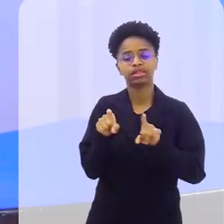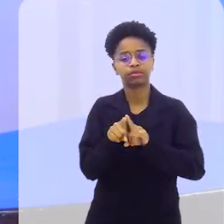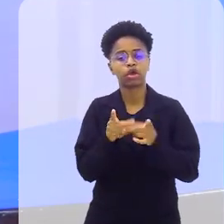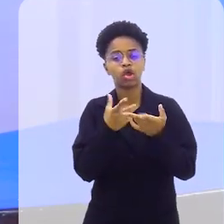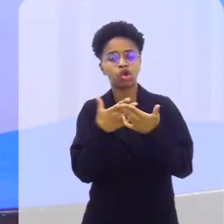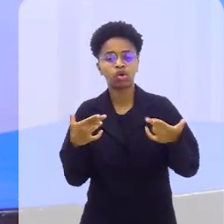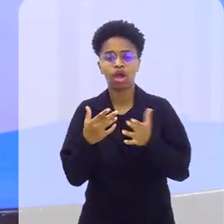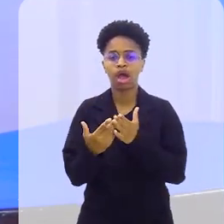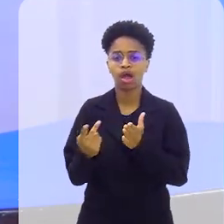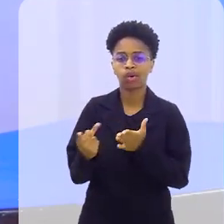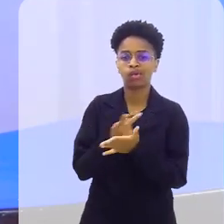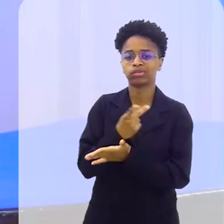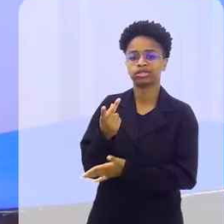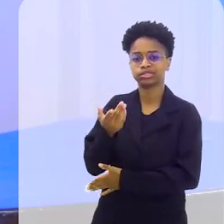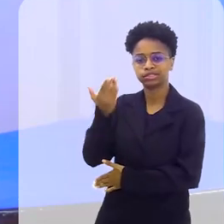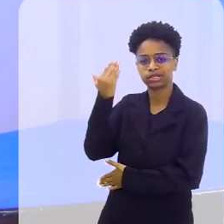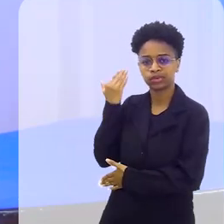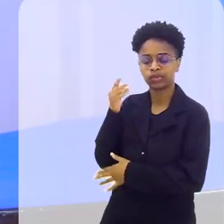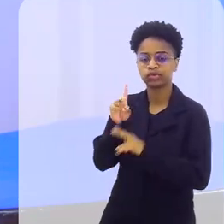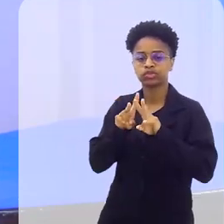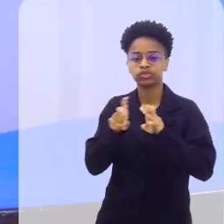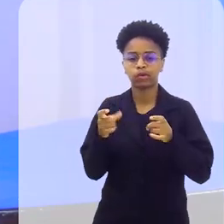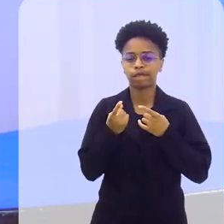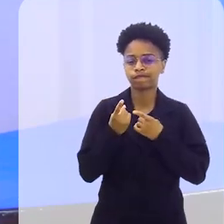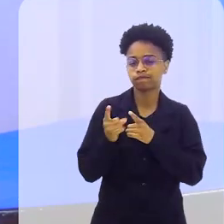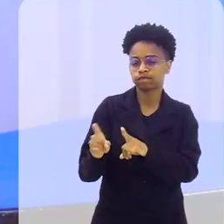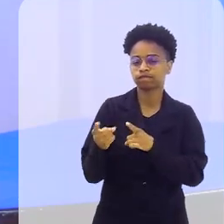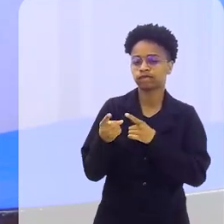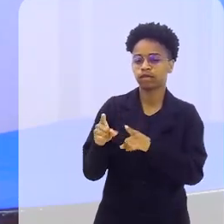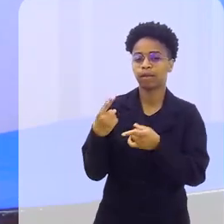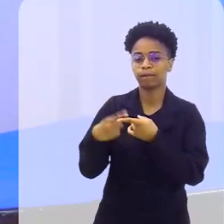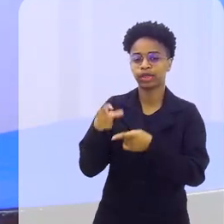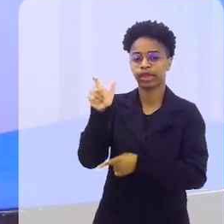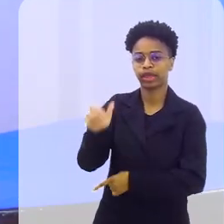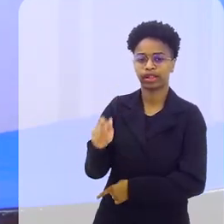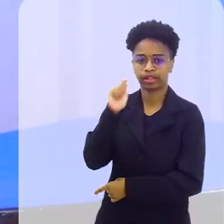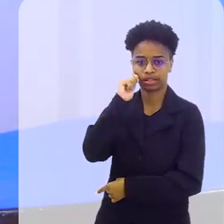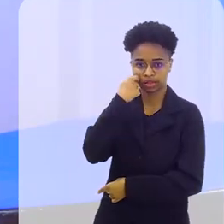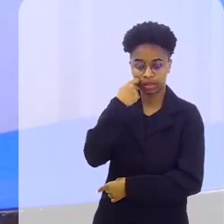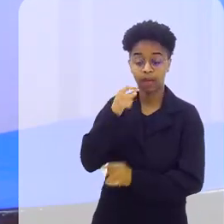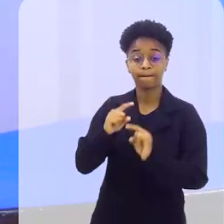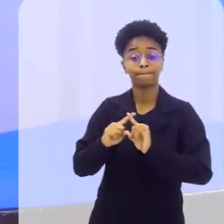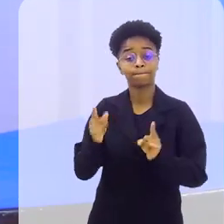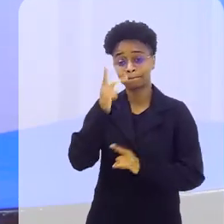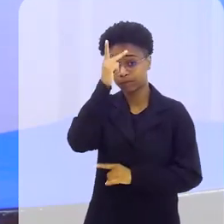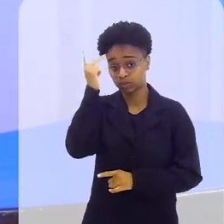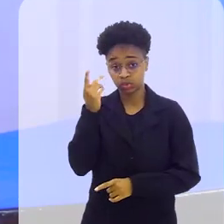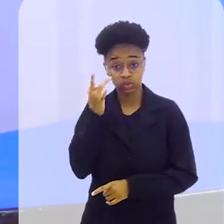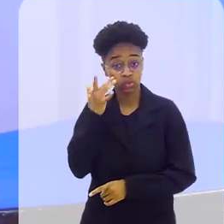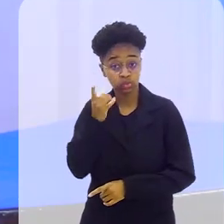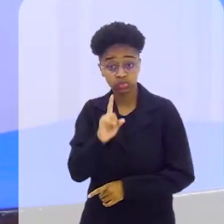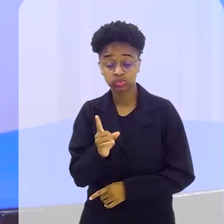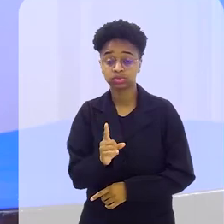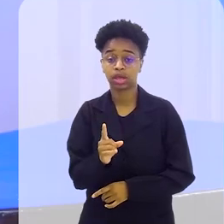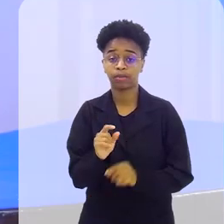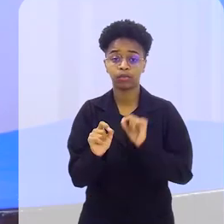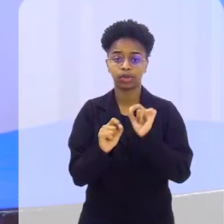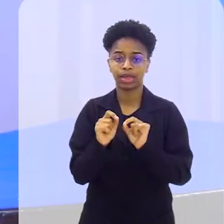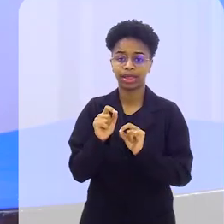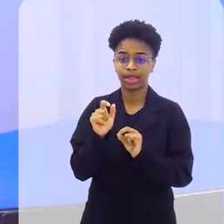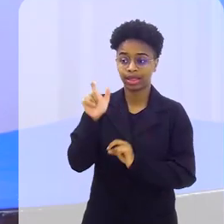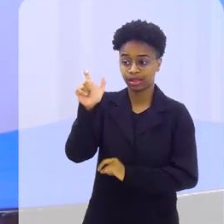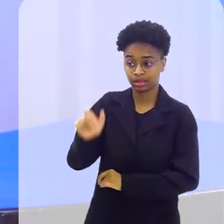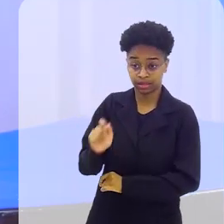Vinícius Júnior, tudo que aconteceu lá atrás com ele, das várias provocações por ele ser negro. O que as pessoas não sabem é que